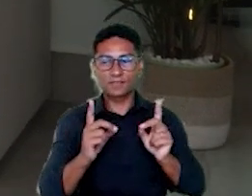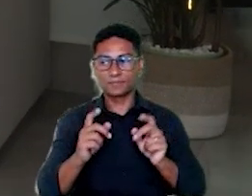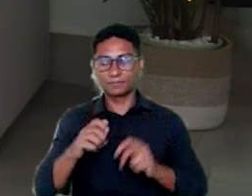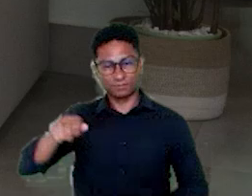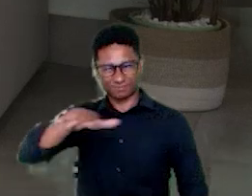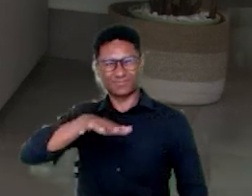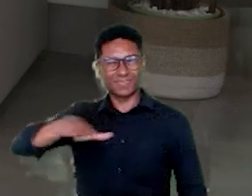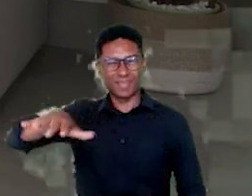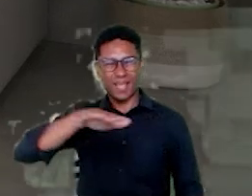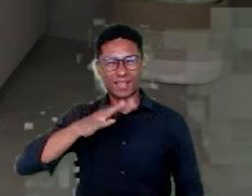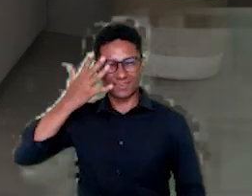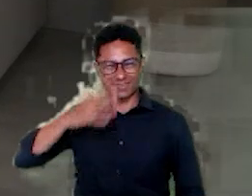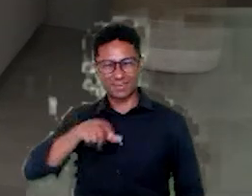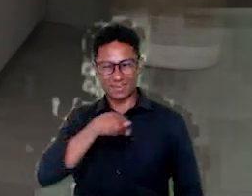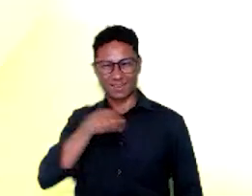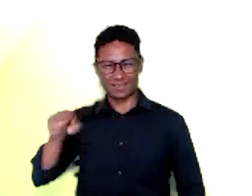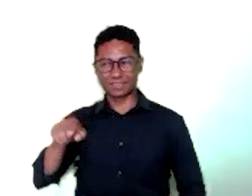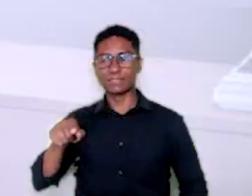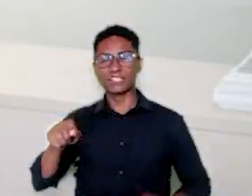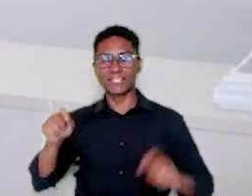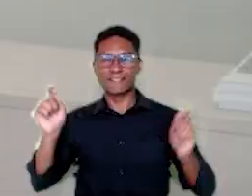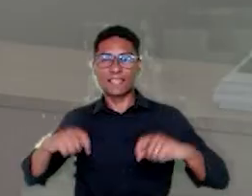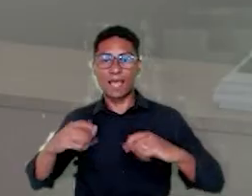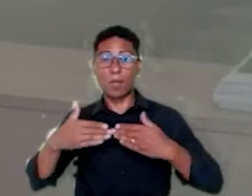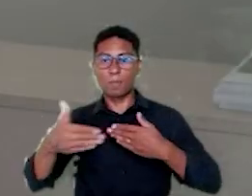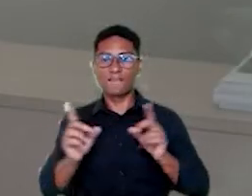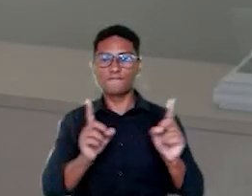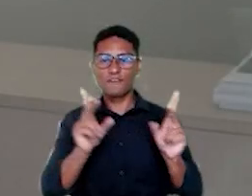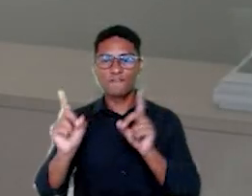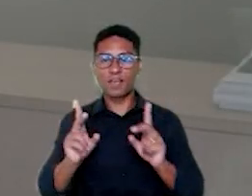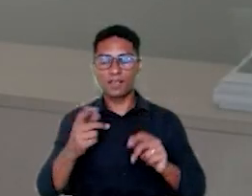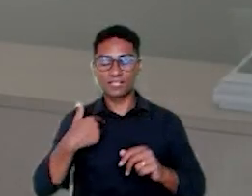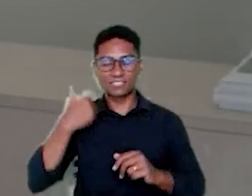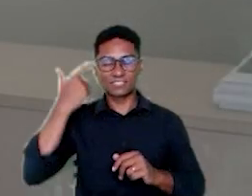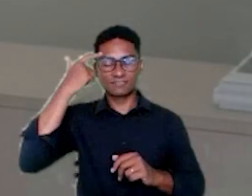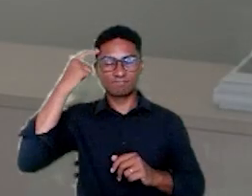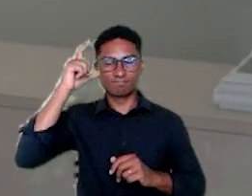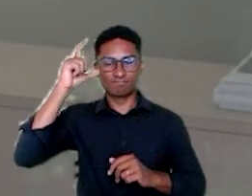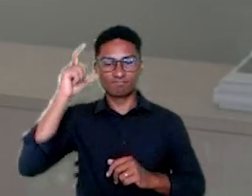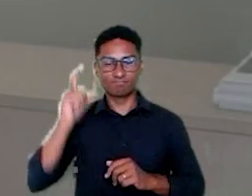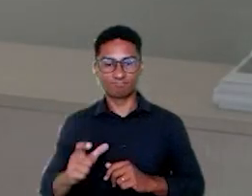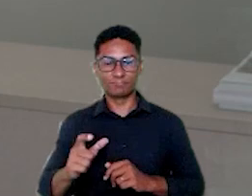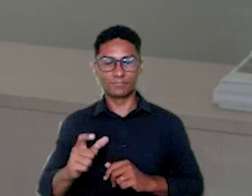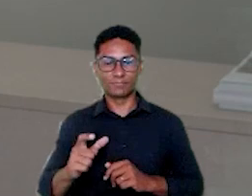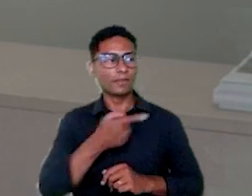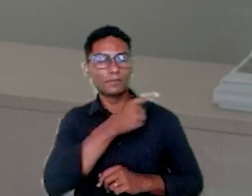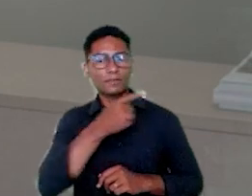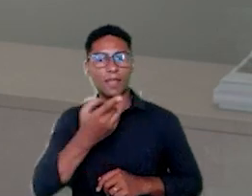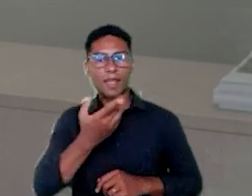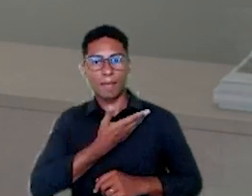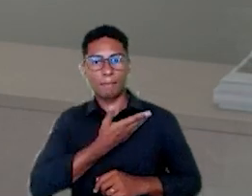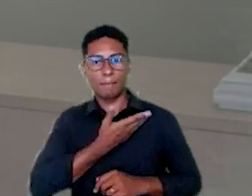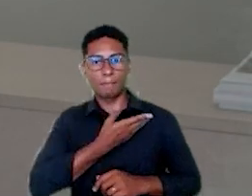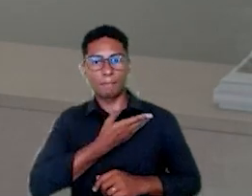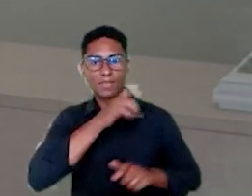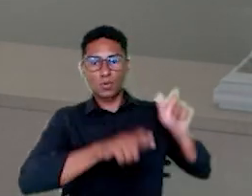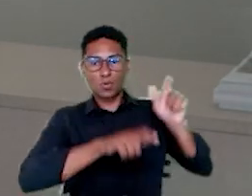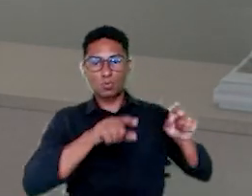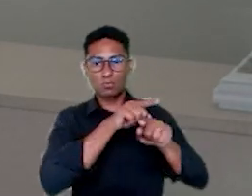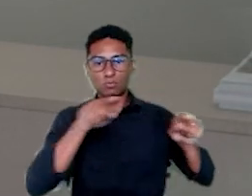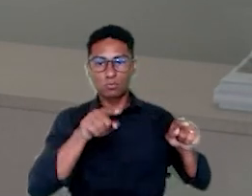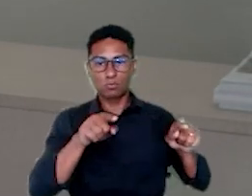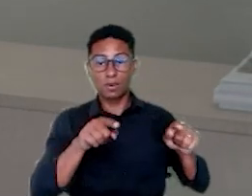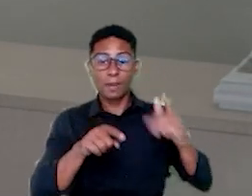essa liberdade. Me despertou ali o interesse pelo negócio através do feedback que eu tive de amigos, de pessoas na rua